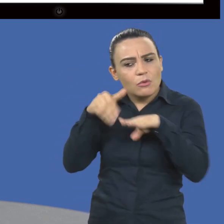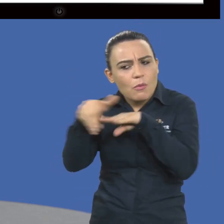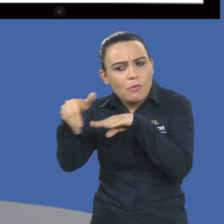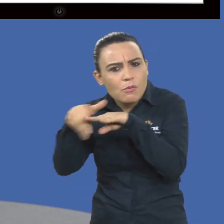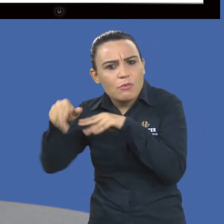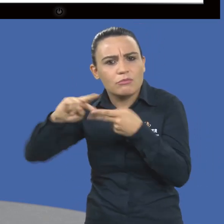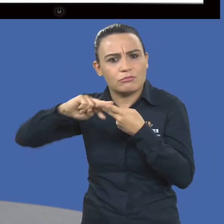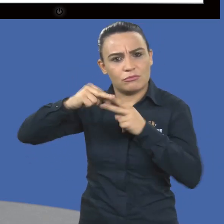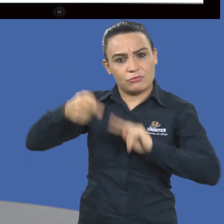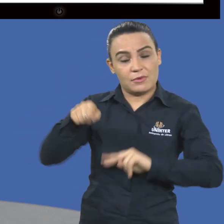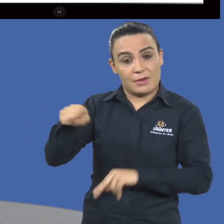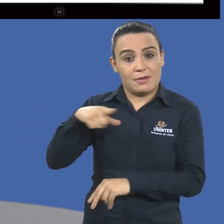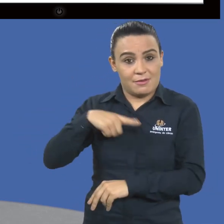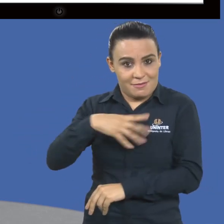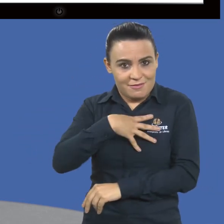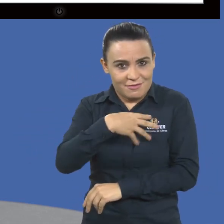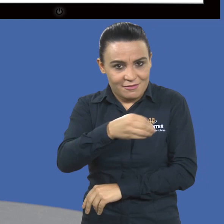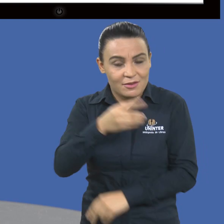de Down,